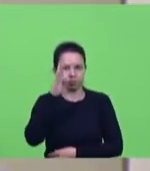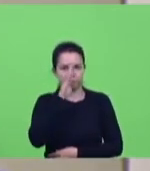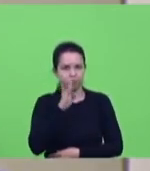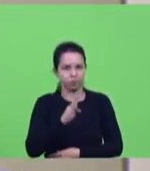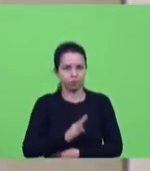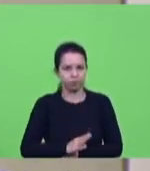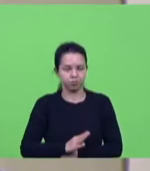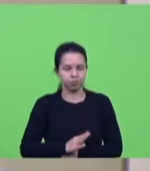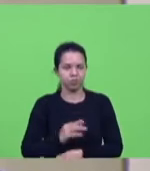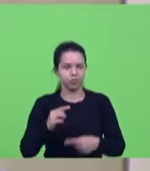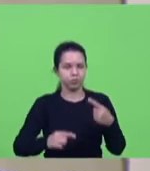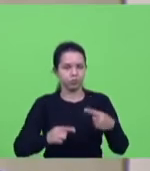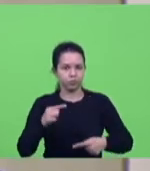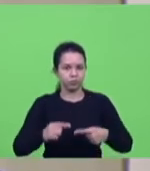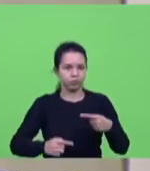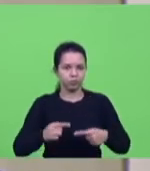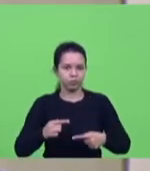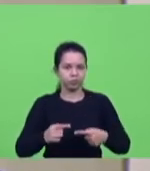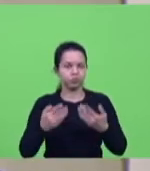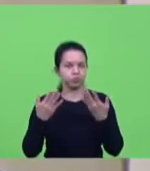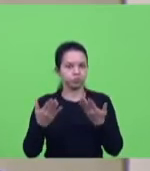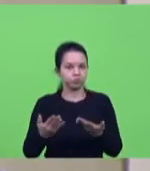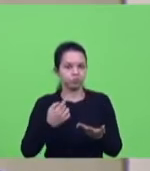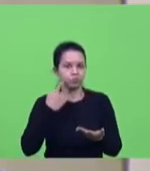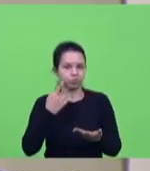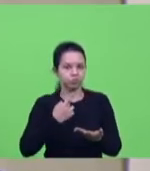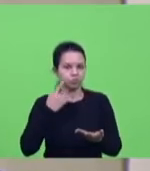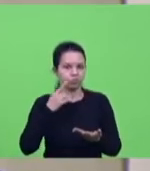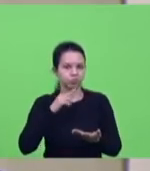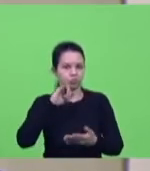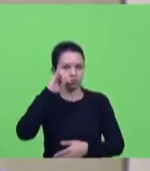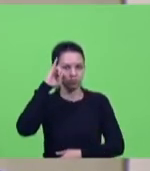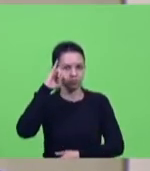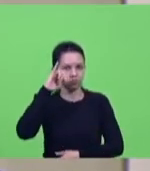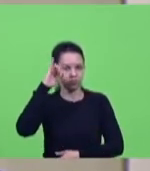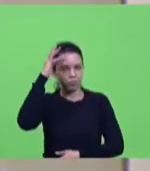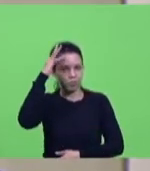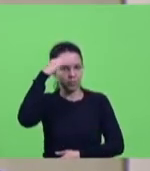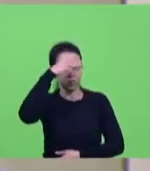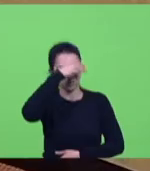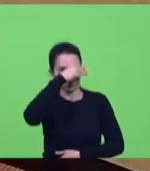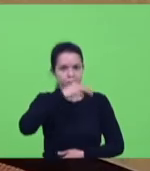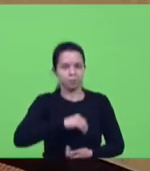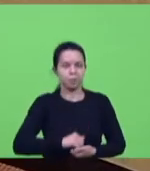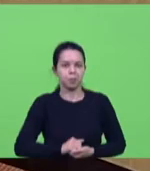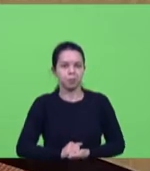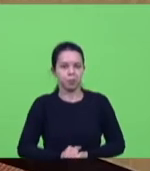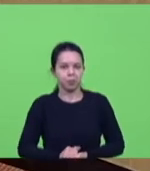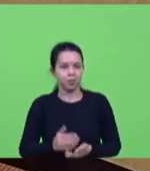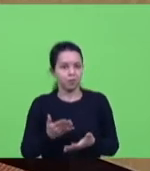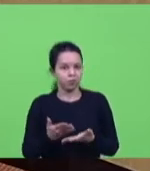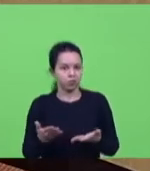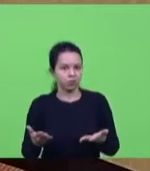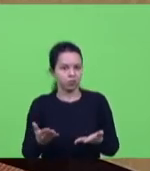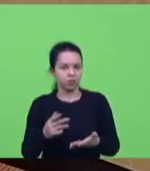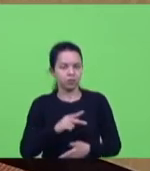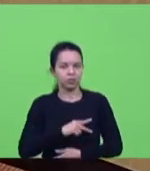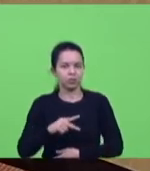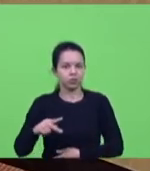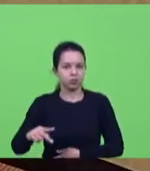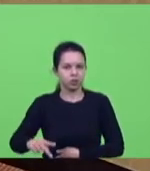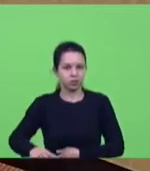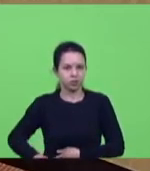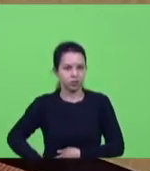Com a palavra... deputado Fabiano da Luz. Senhor presidente, deputados e deputadas, acho